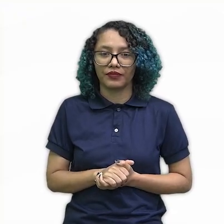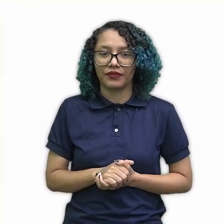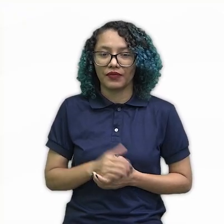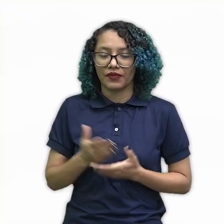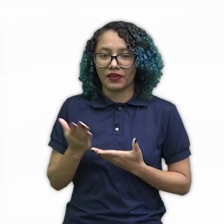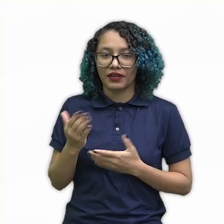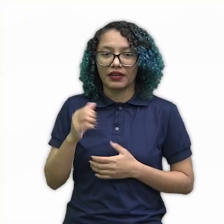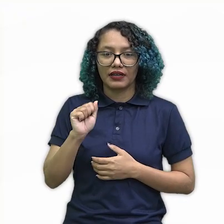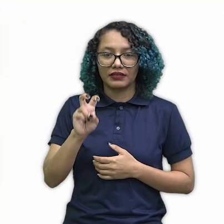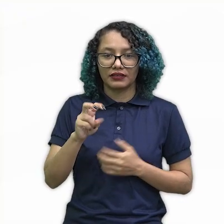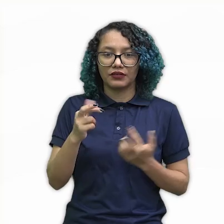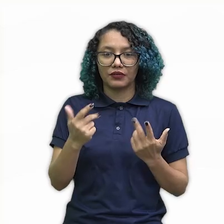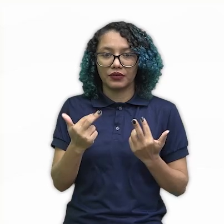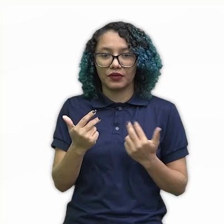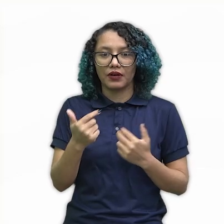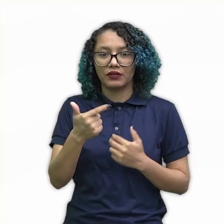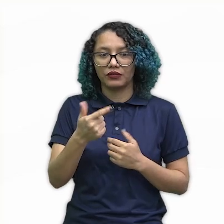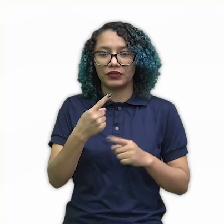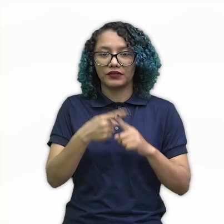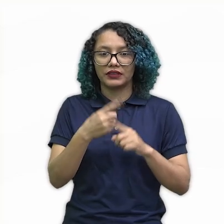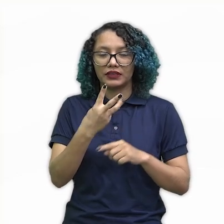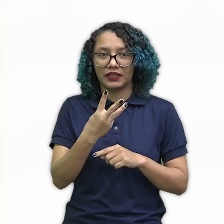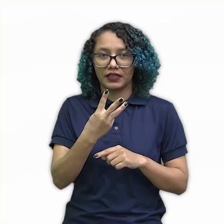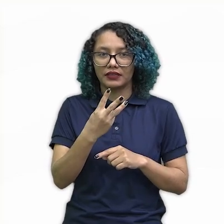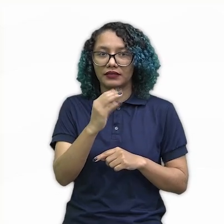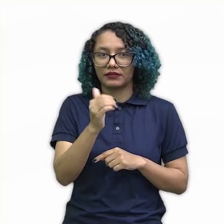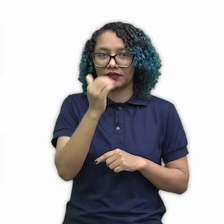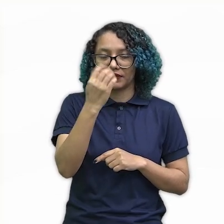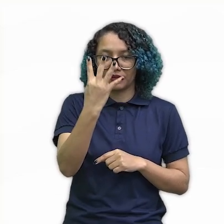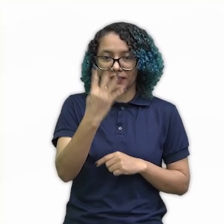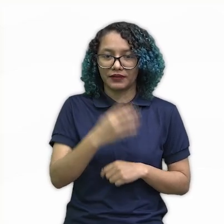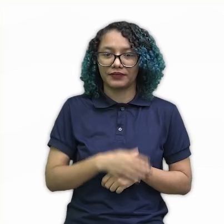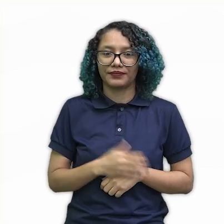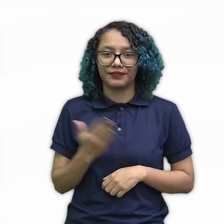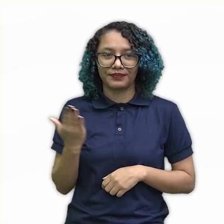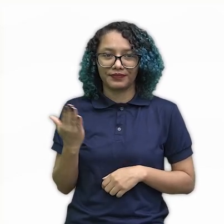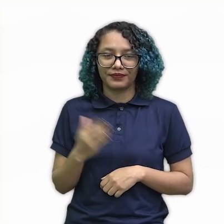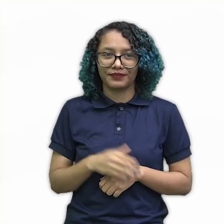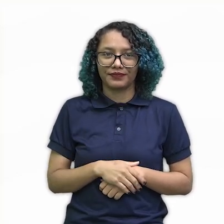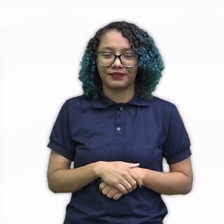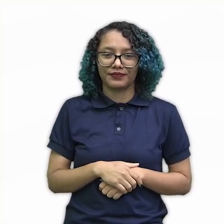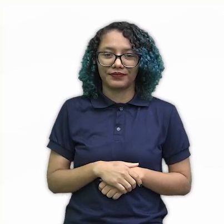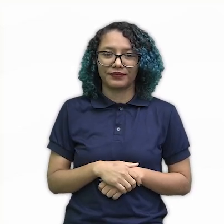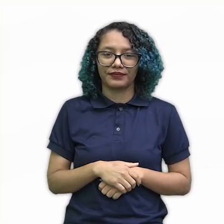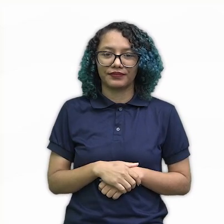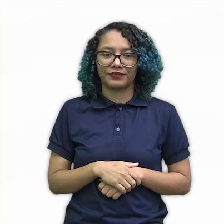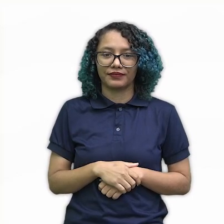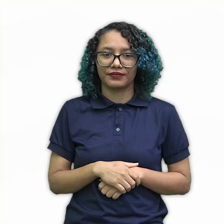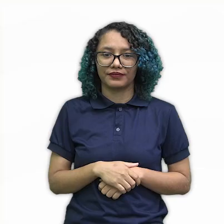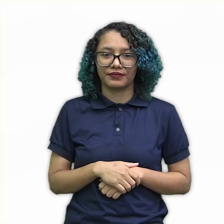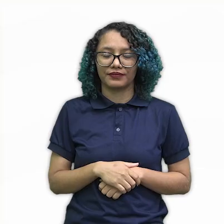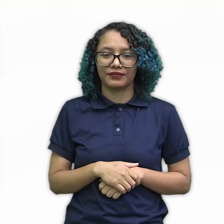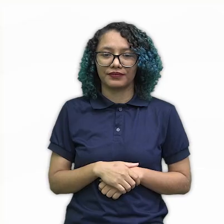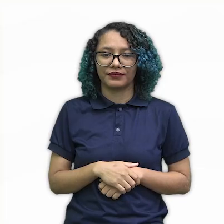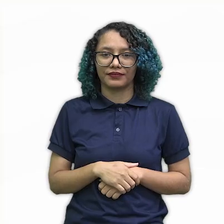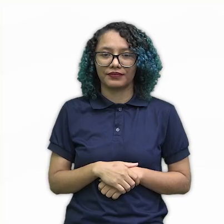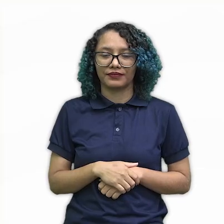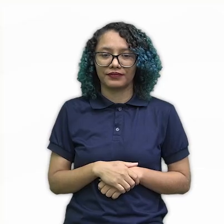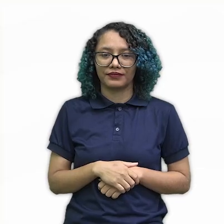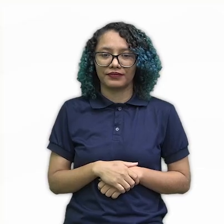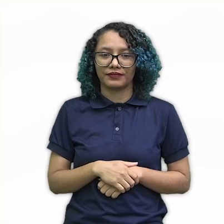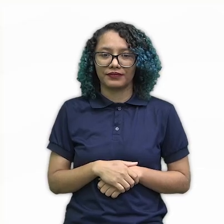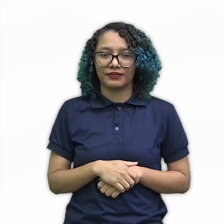A5 igual a 2 vezes 3 elevado à quarta potência, tá bom? E aqui daqui para frente vai ser igual ao que